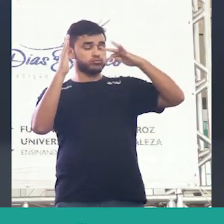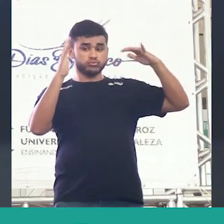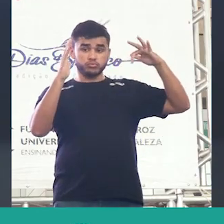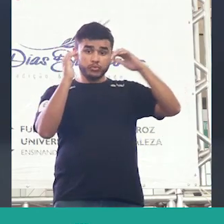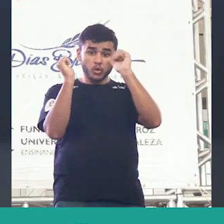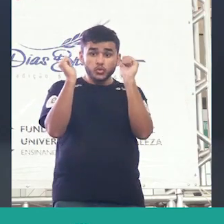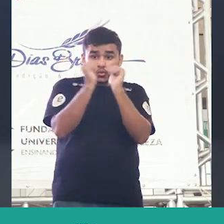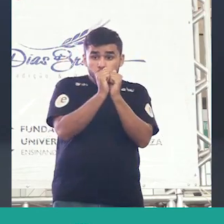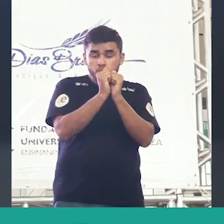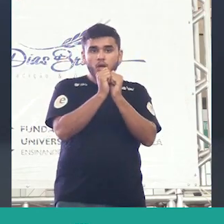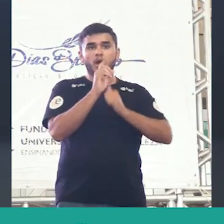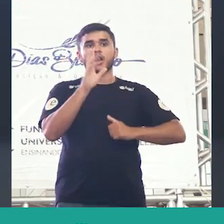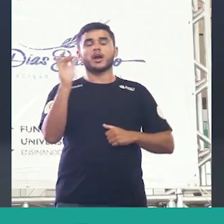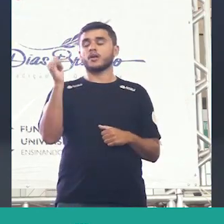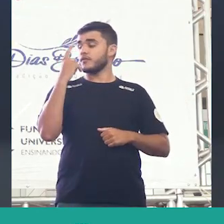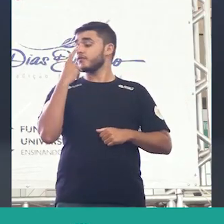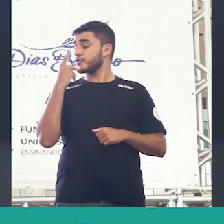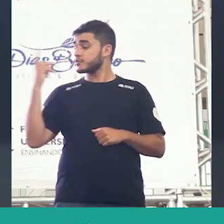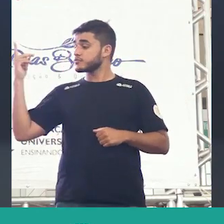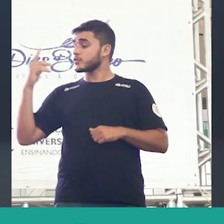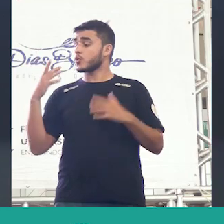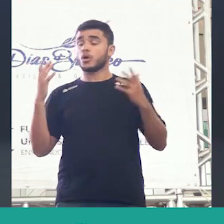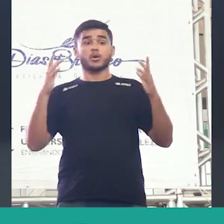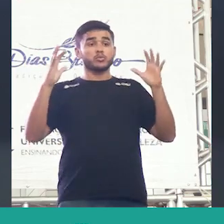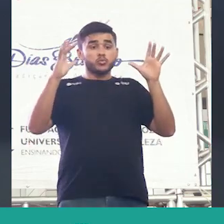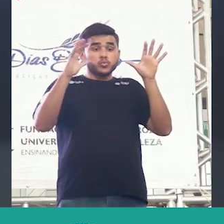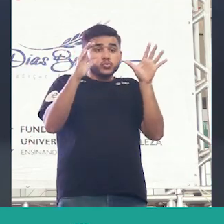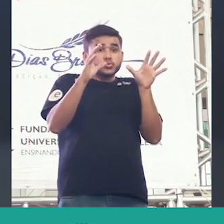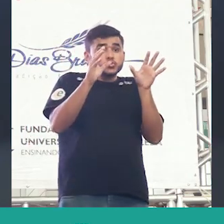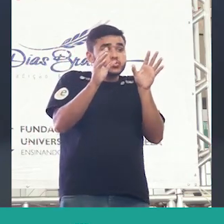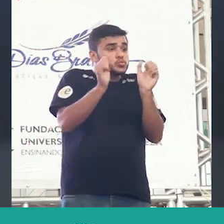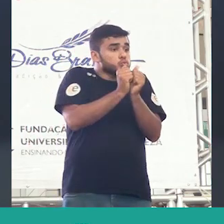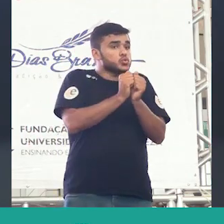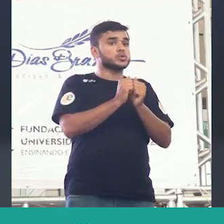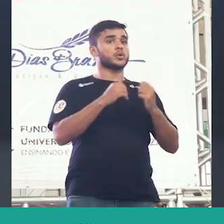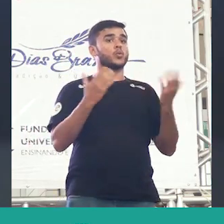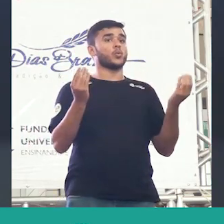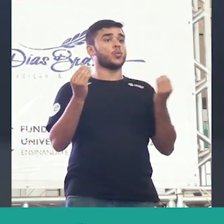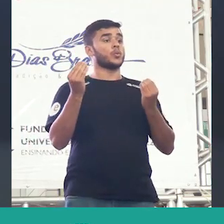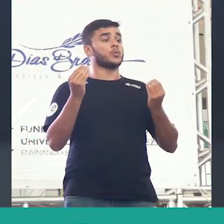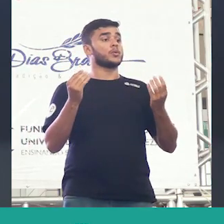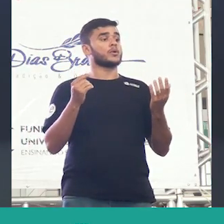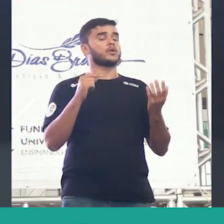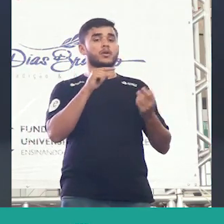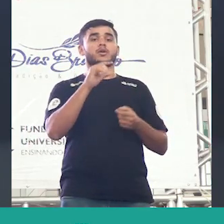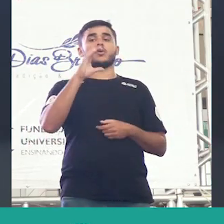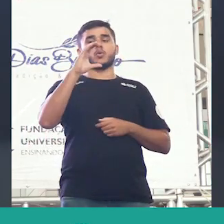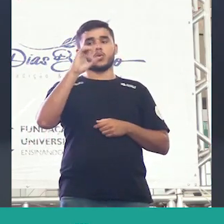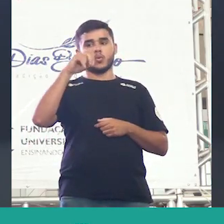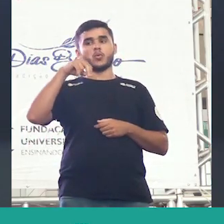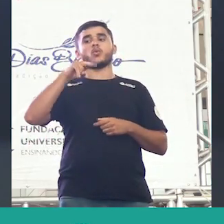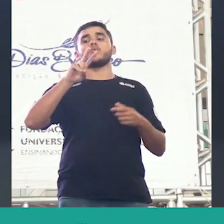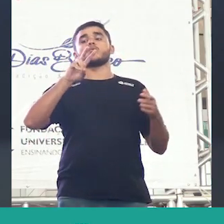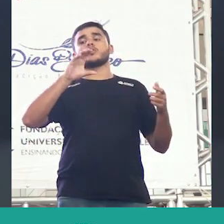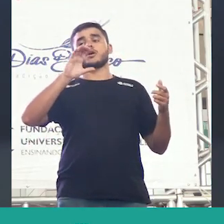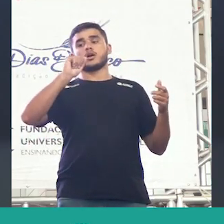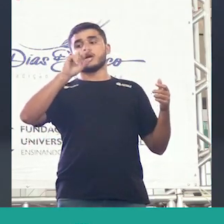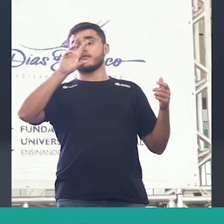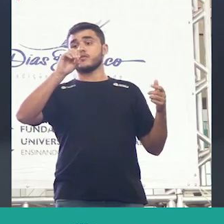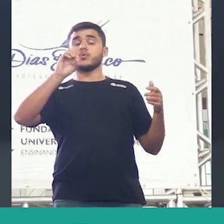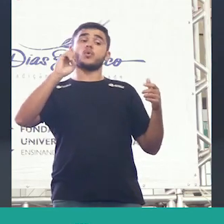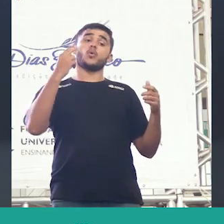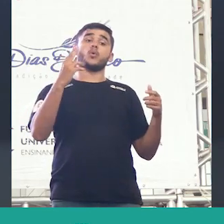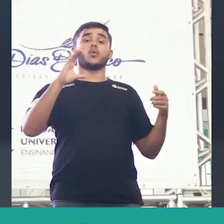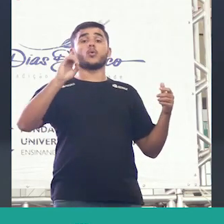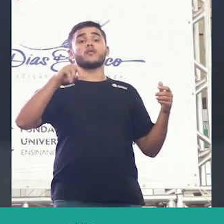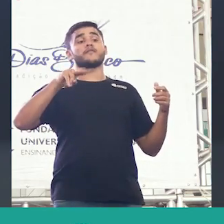a radiância. Fui claro ou não? Então, onde é que esses raios ficam mais próximos? Quando o espelho for côncavo ou quando o espelho